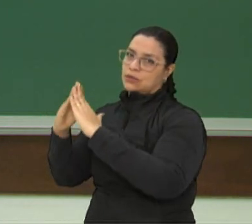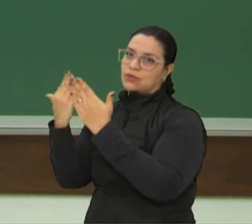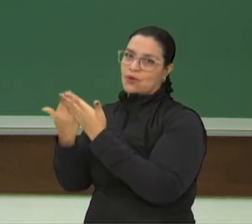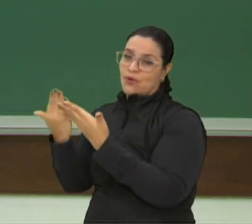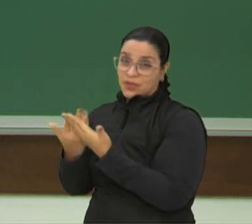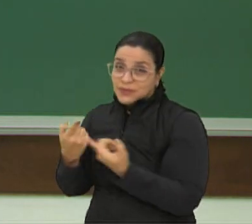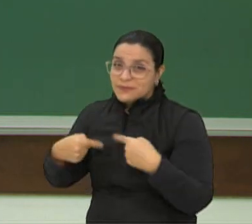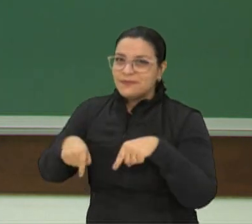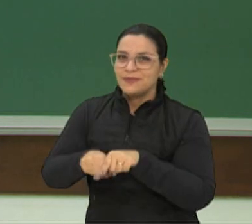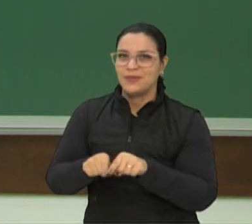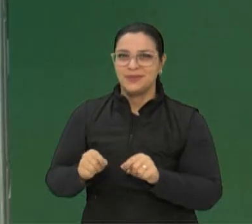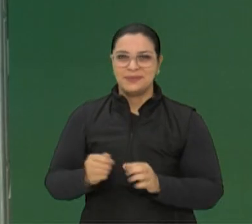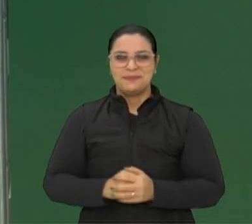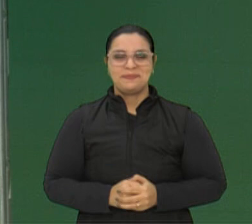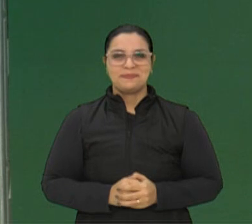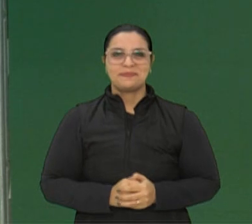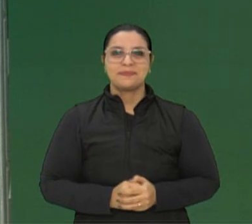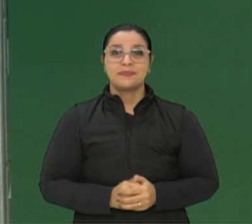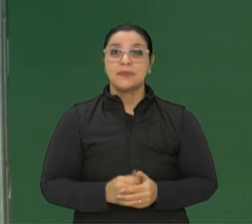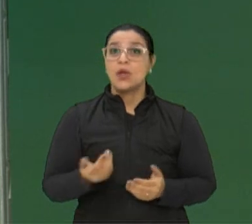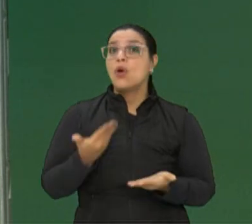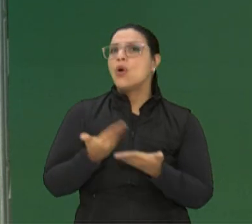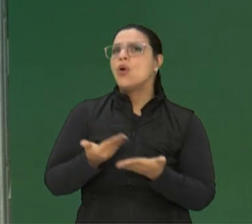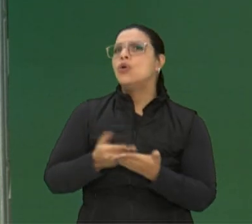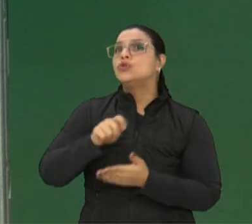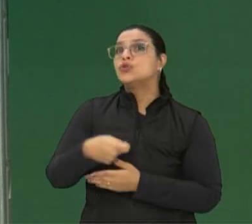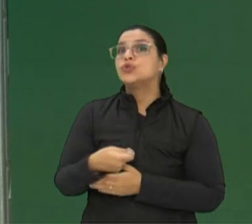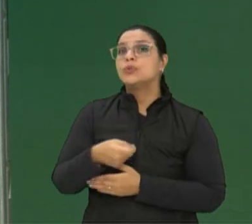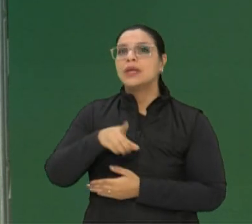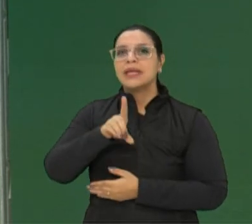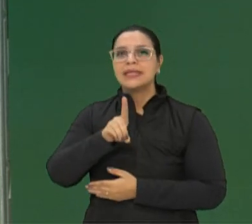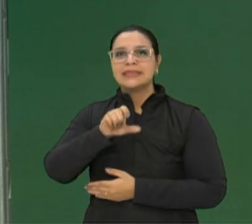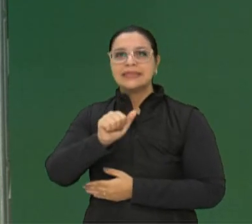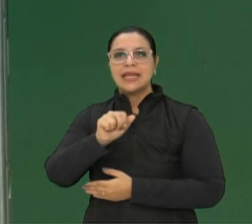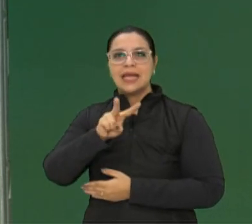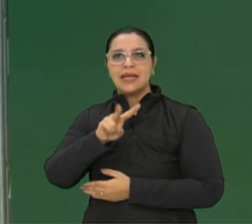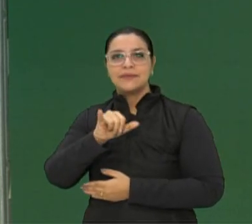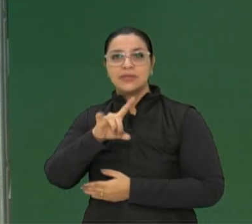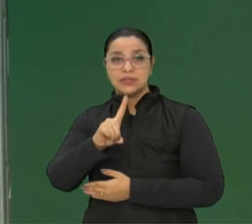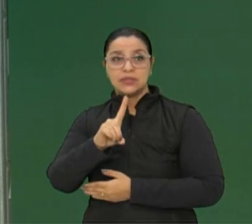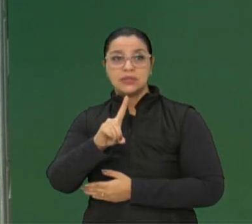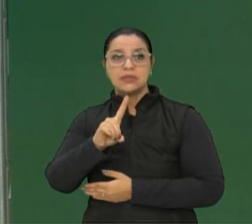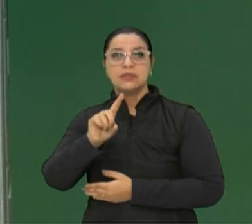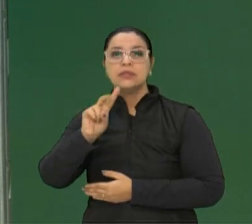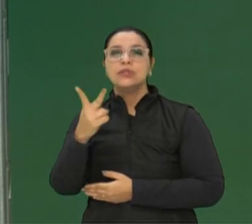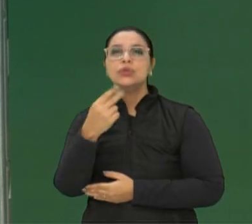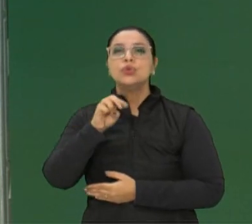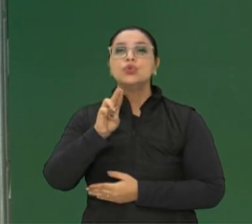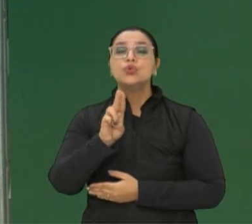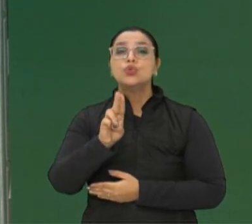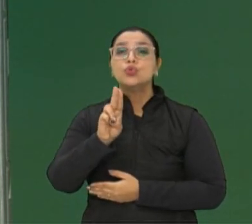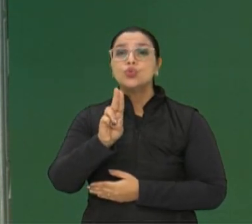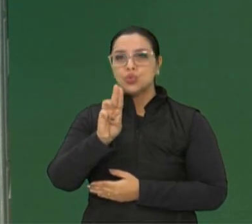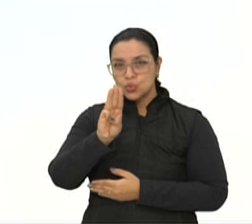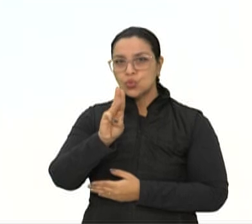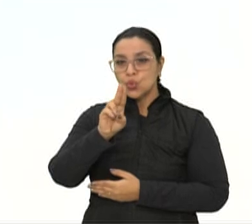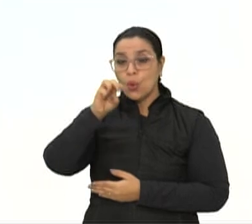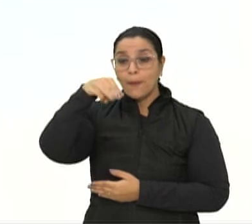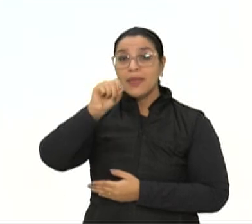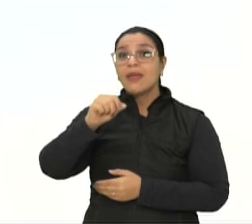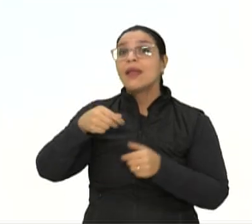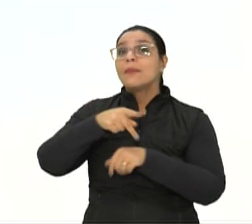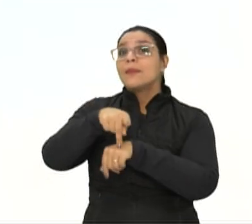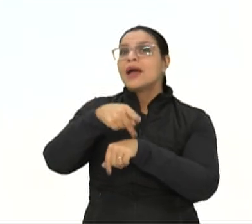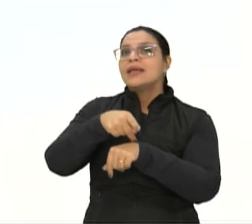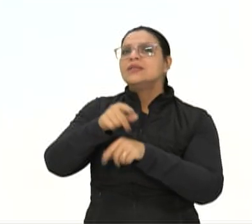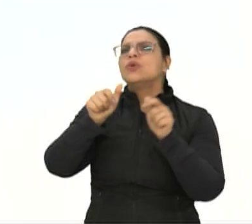vamos nessa aí, galera. A aula de hoje sobre David Hume, tá? O pensador escocês aí, né? O